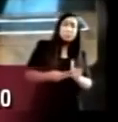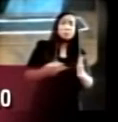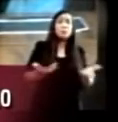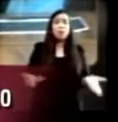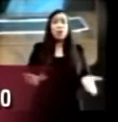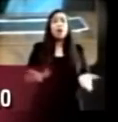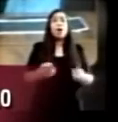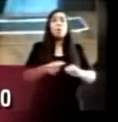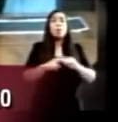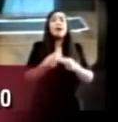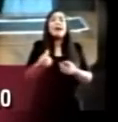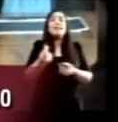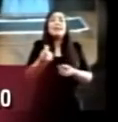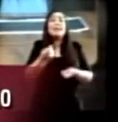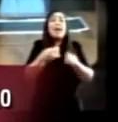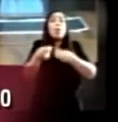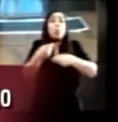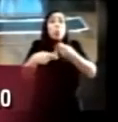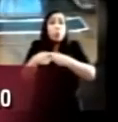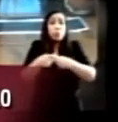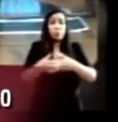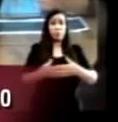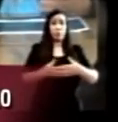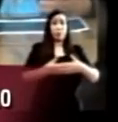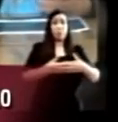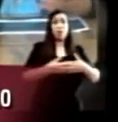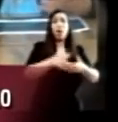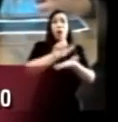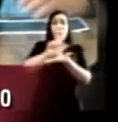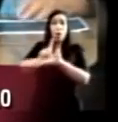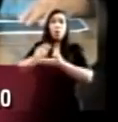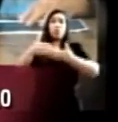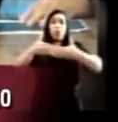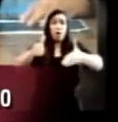vista econômico, onde se abrem mais